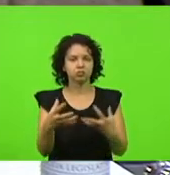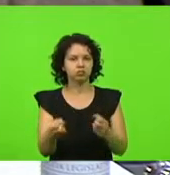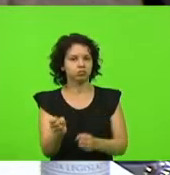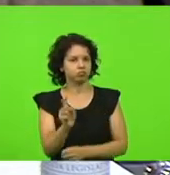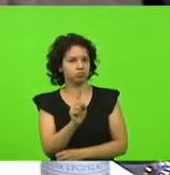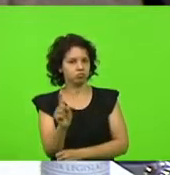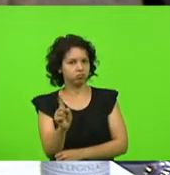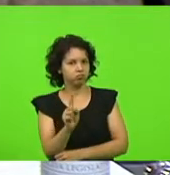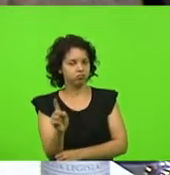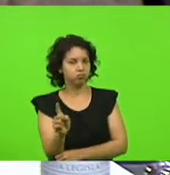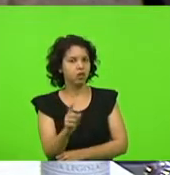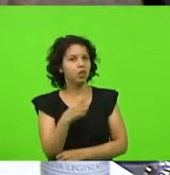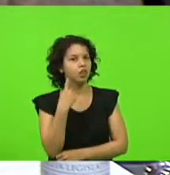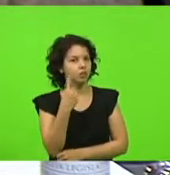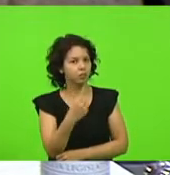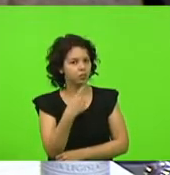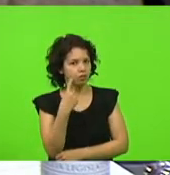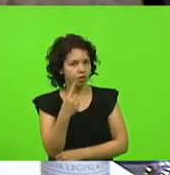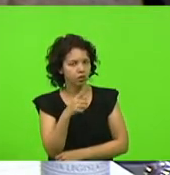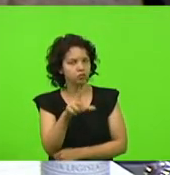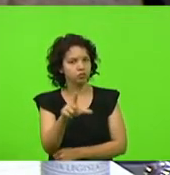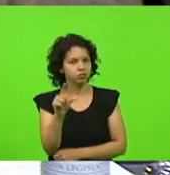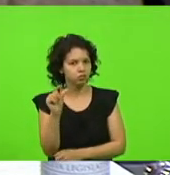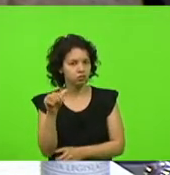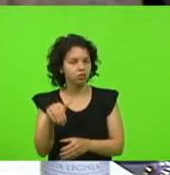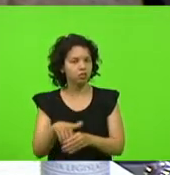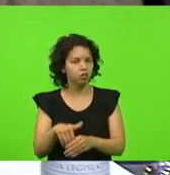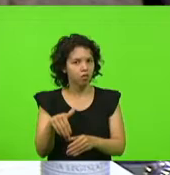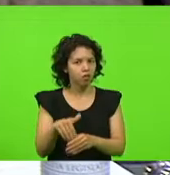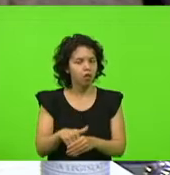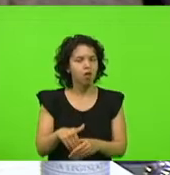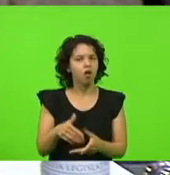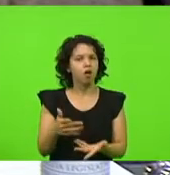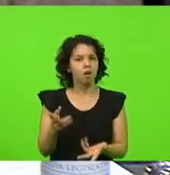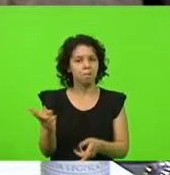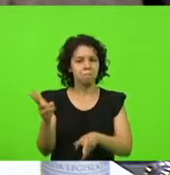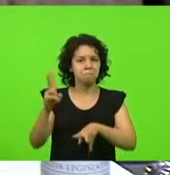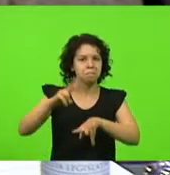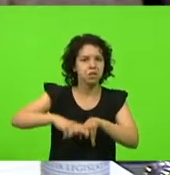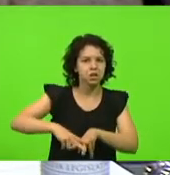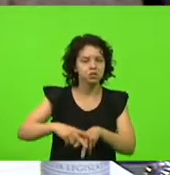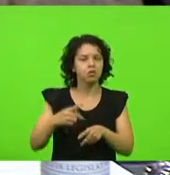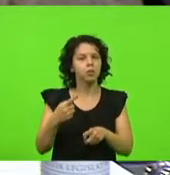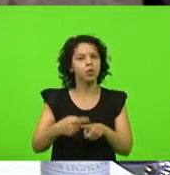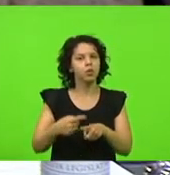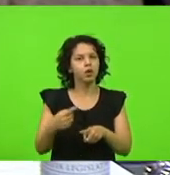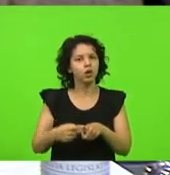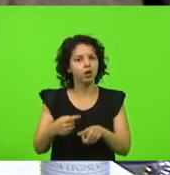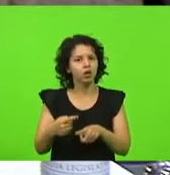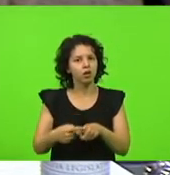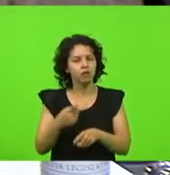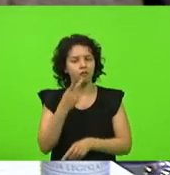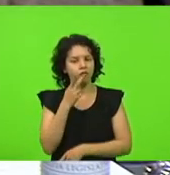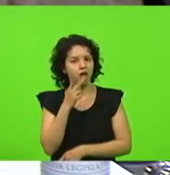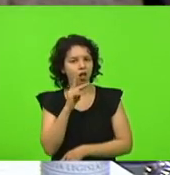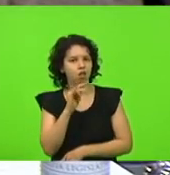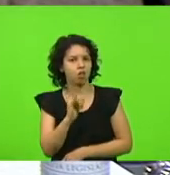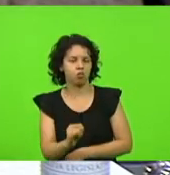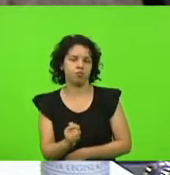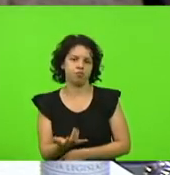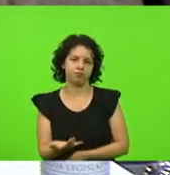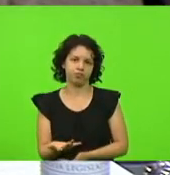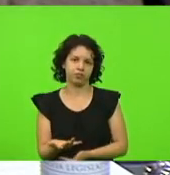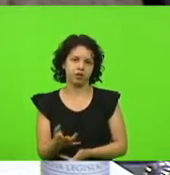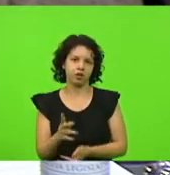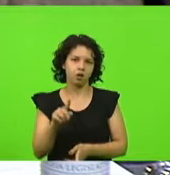pessoas, que deputados eleitos que têm imunidade para falar, ser preso porque falou. E nas eleições do ano que vem, essas pessoas